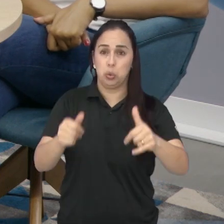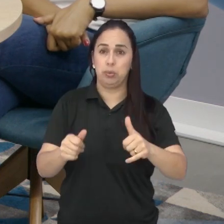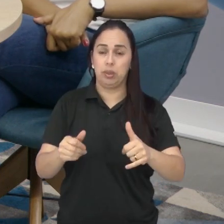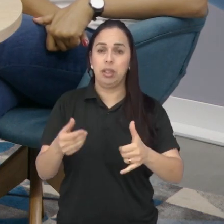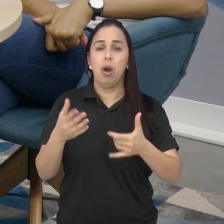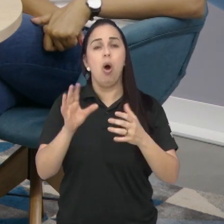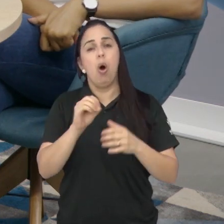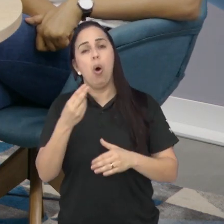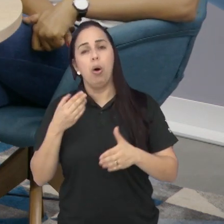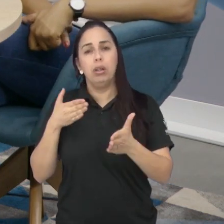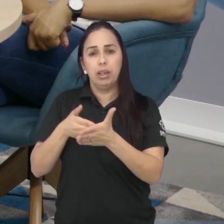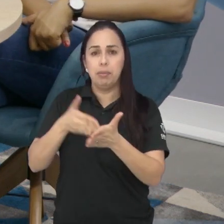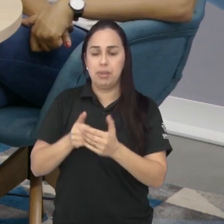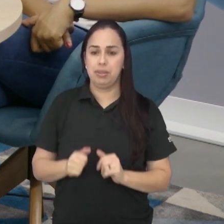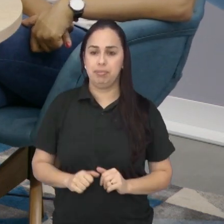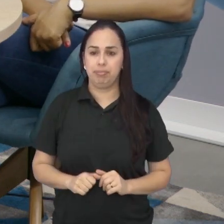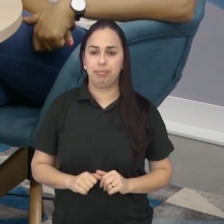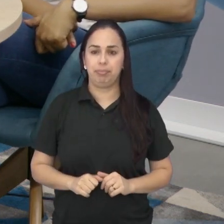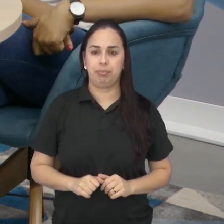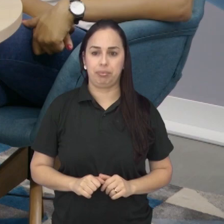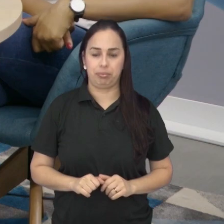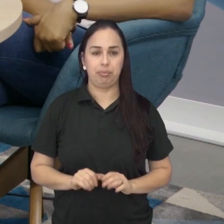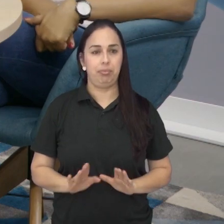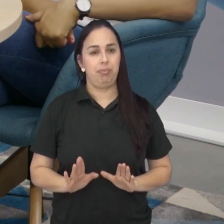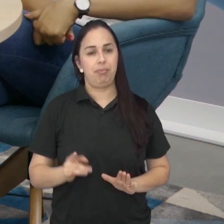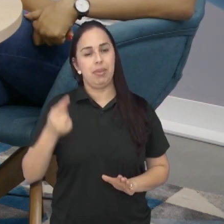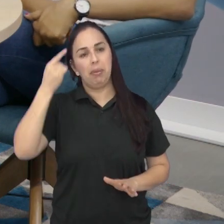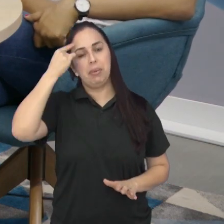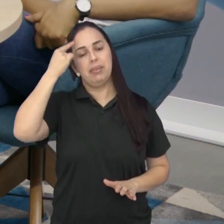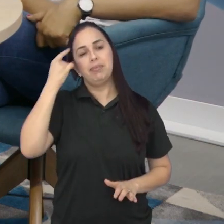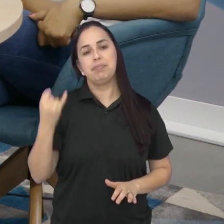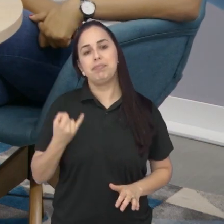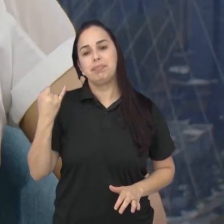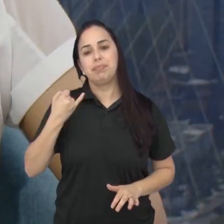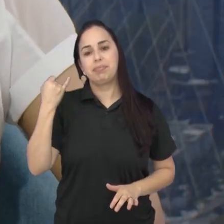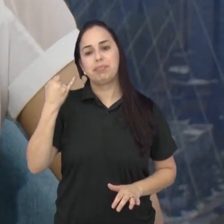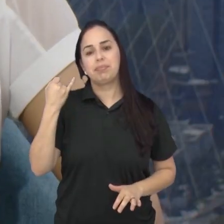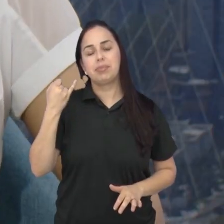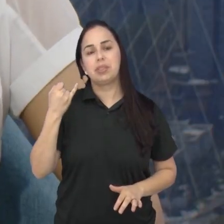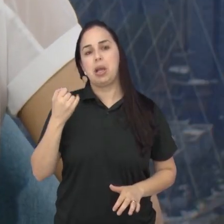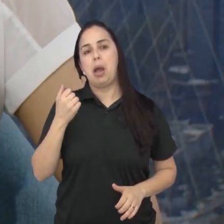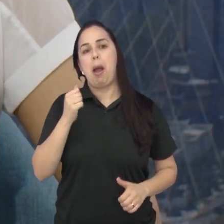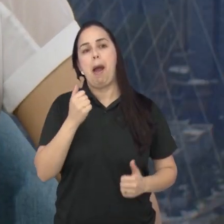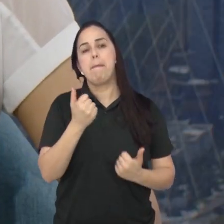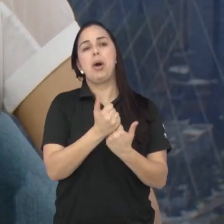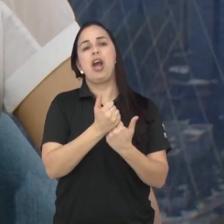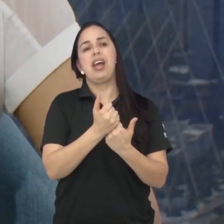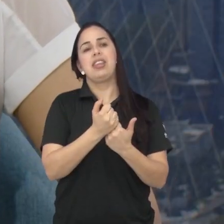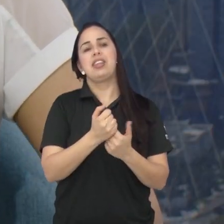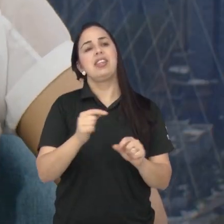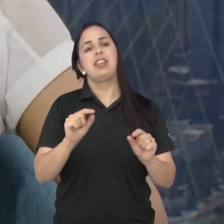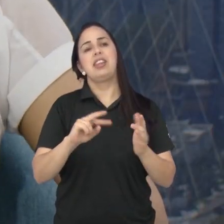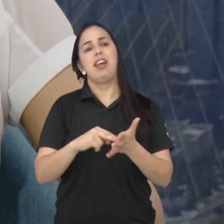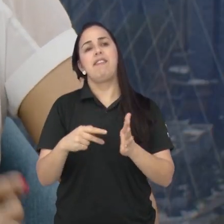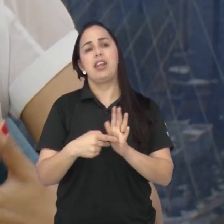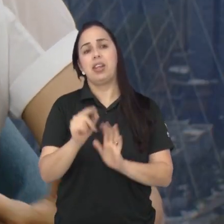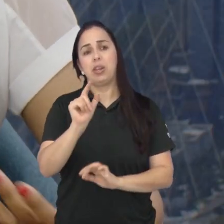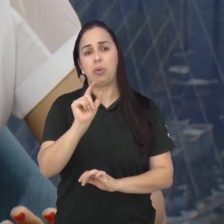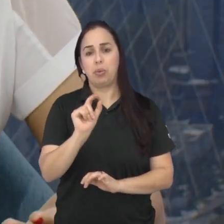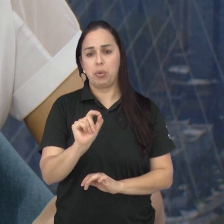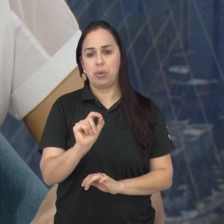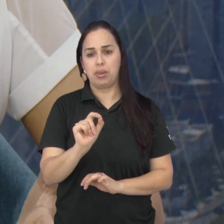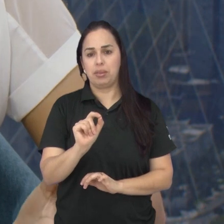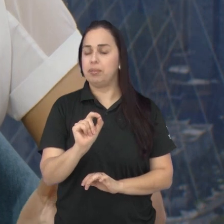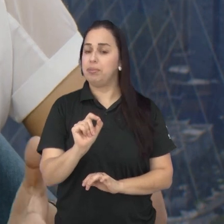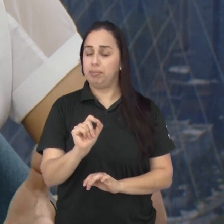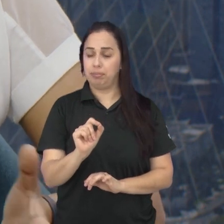Como lidar com isso? Então, acho que é importante a gente pensar o que é apoiar o outro, né? O apoiar tem uma